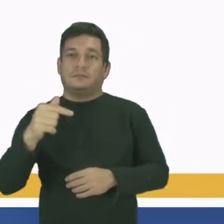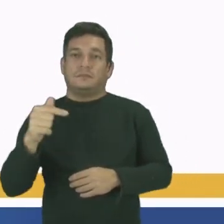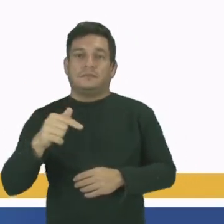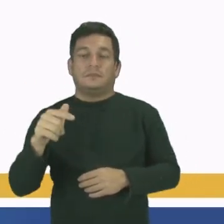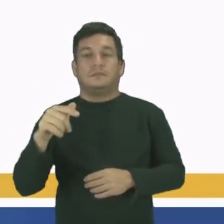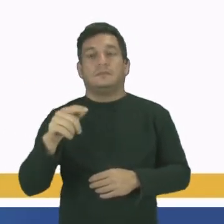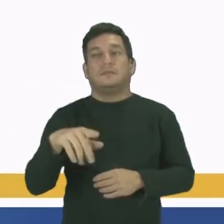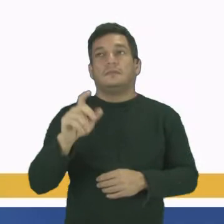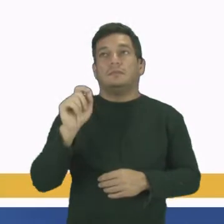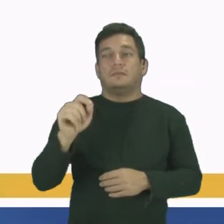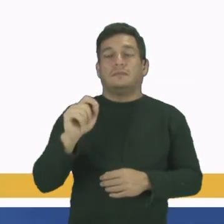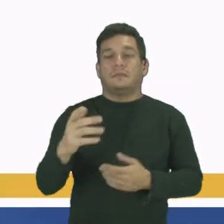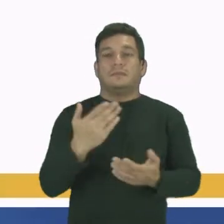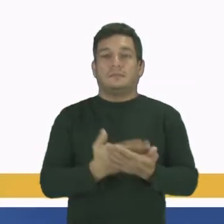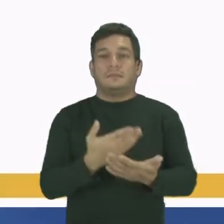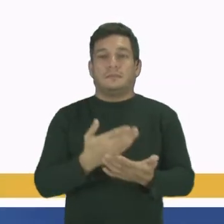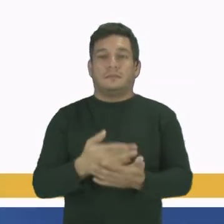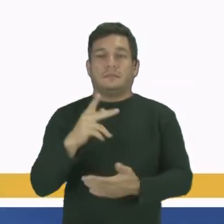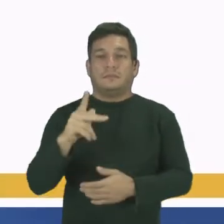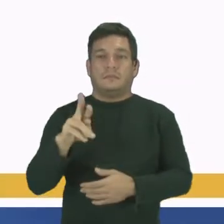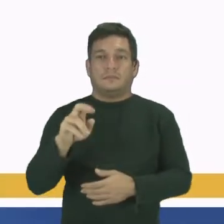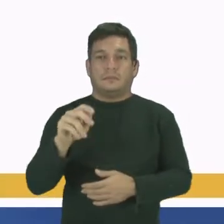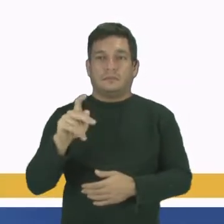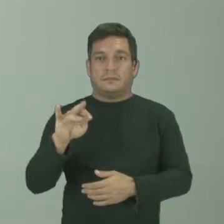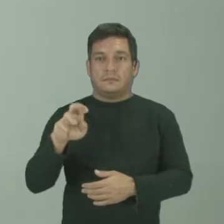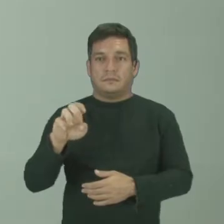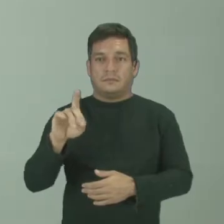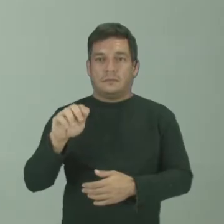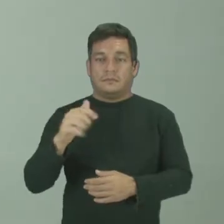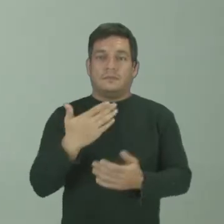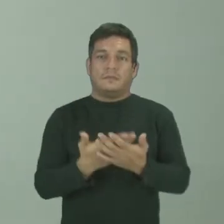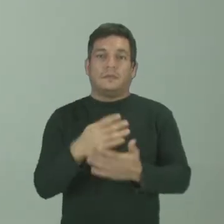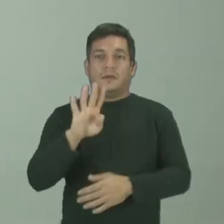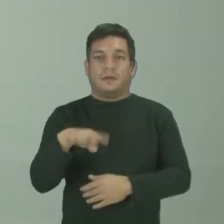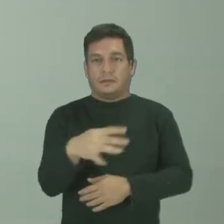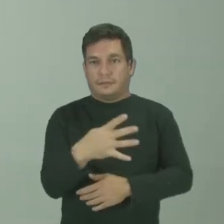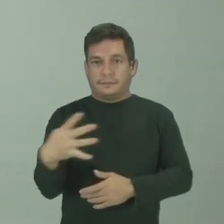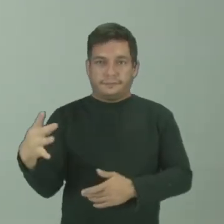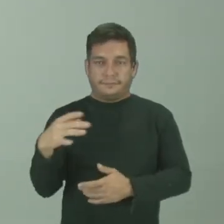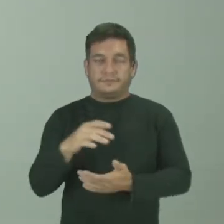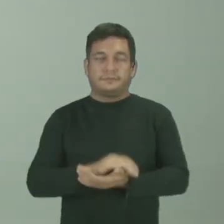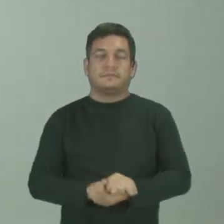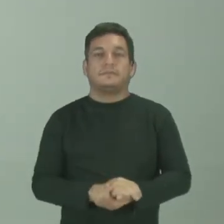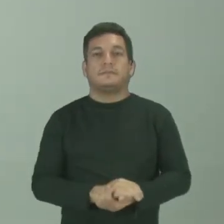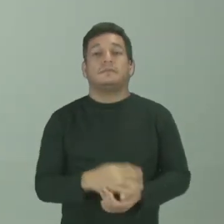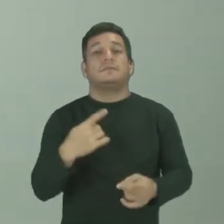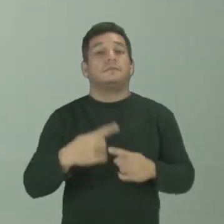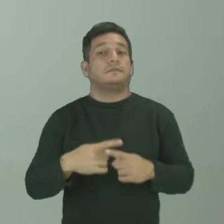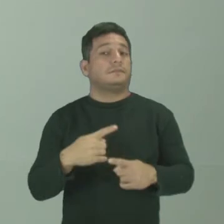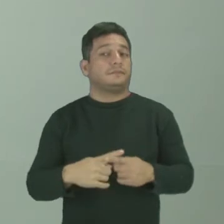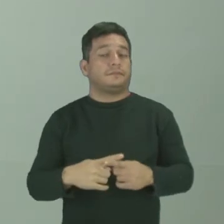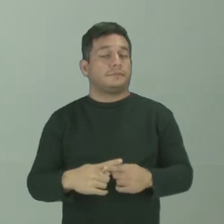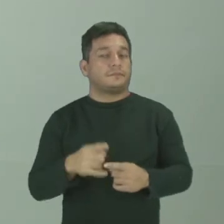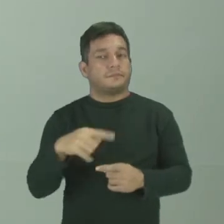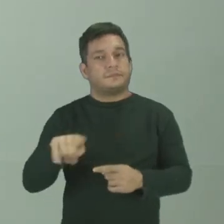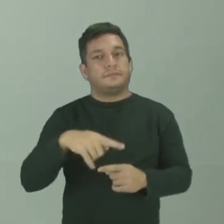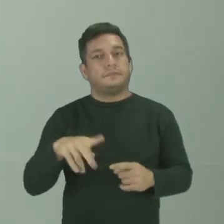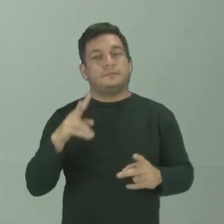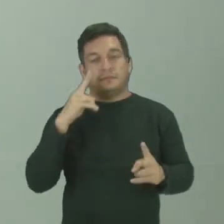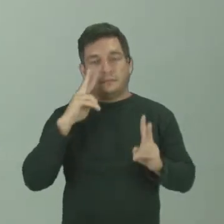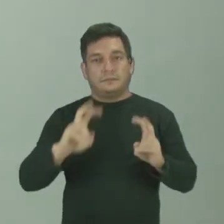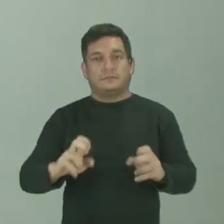propriedade estudada no estudo de matrizes, tá? Por quê, gente? Vocês viram em